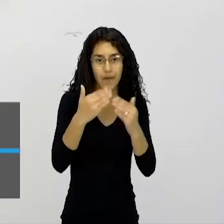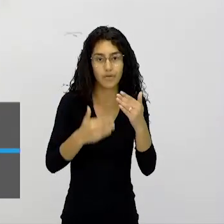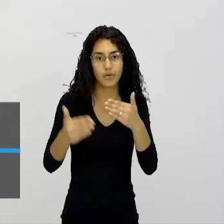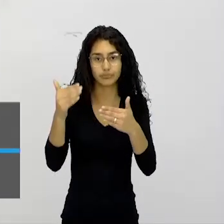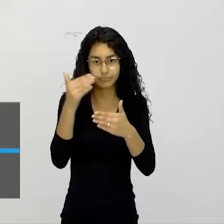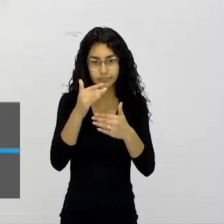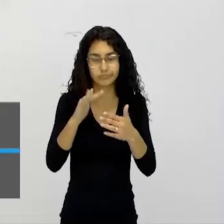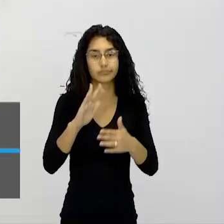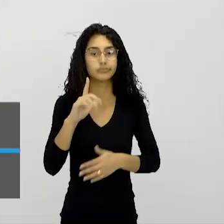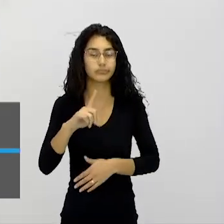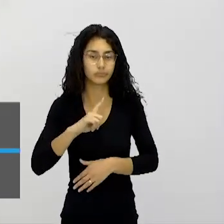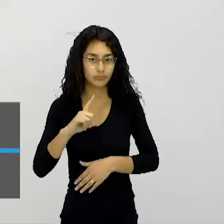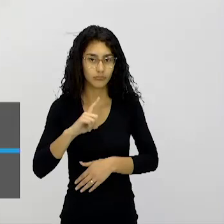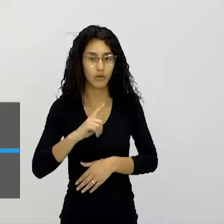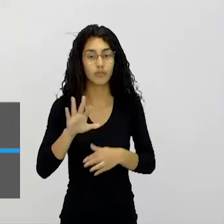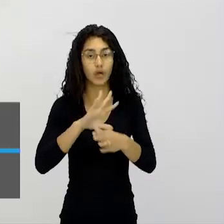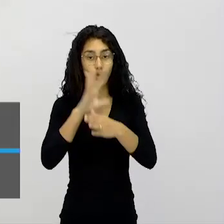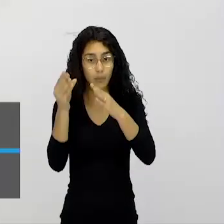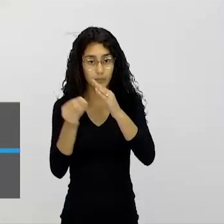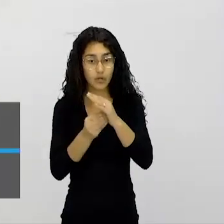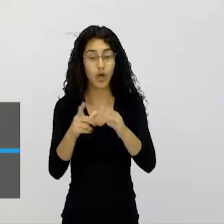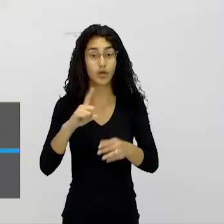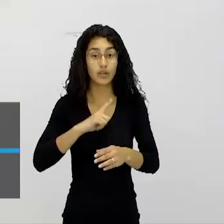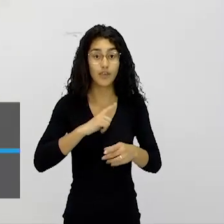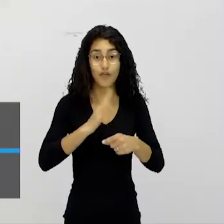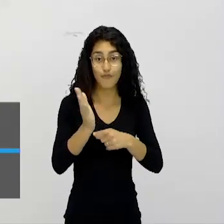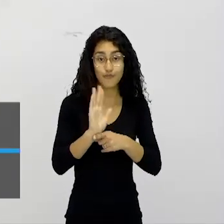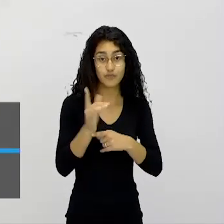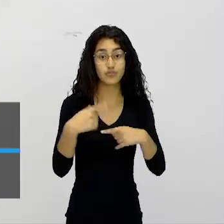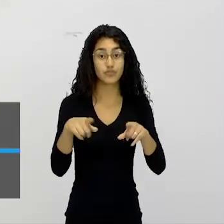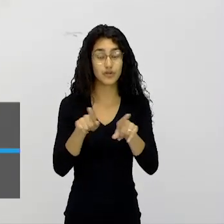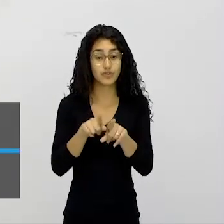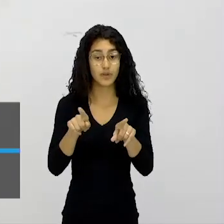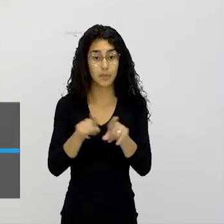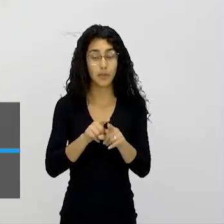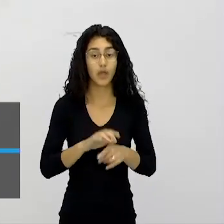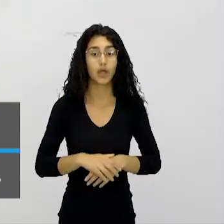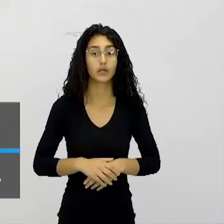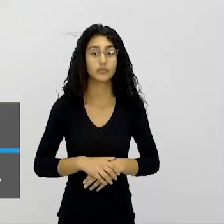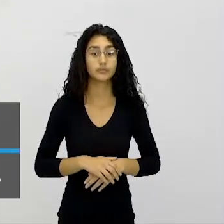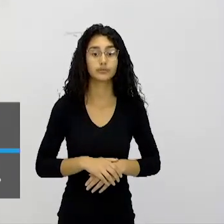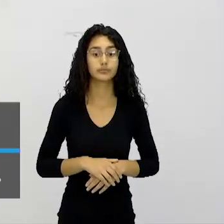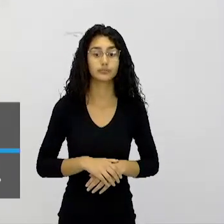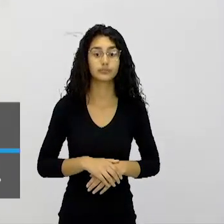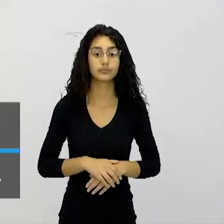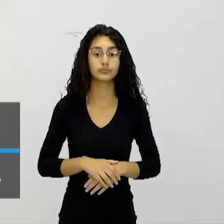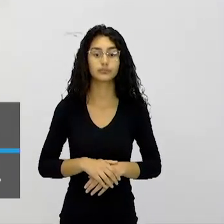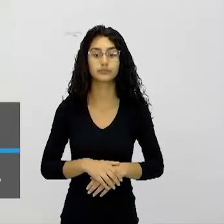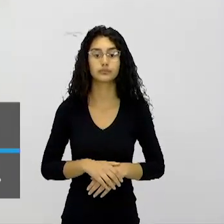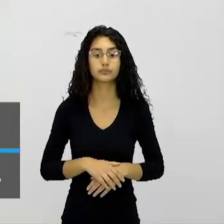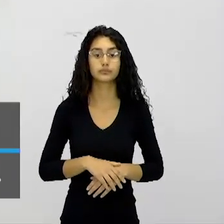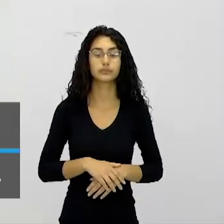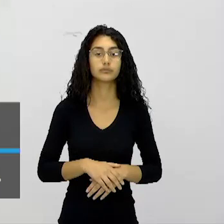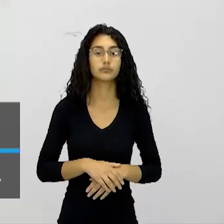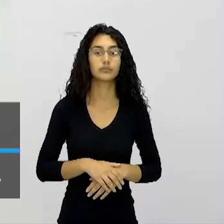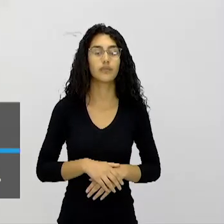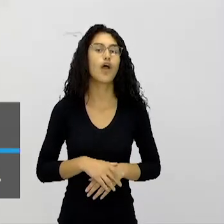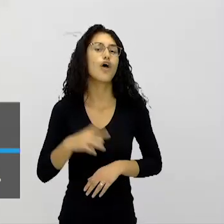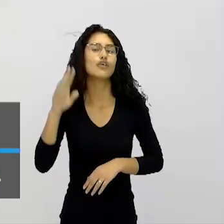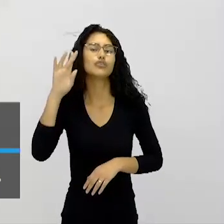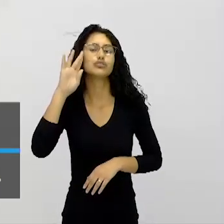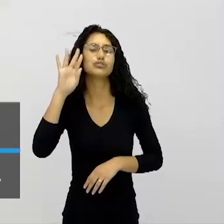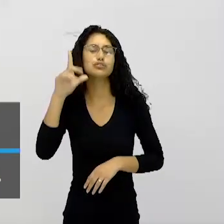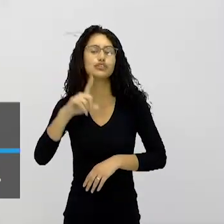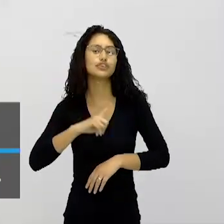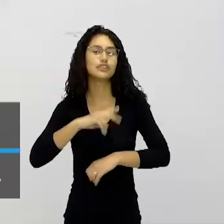que vai ficar lá no repositório, tem um vídeo, né, de uma apátrida que realizou o sonho de